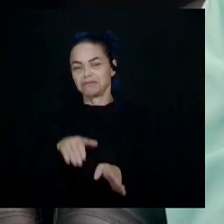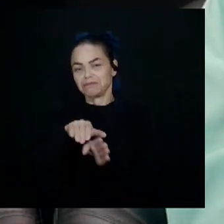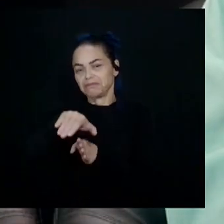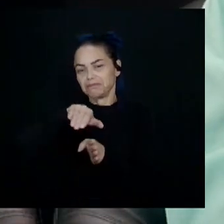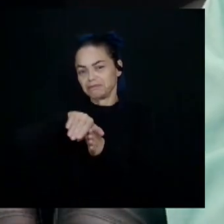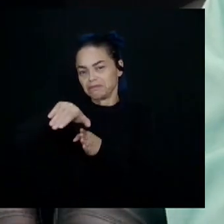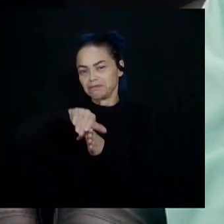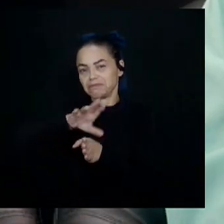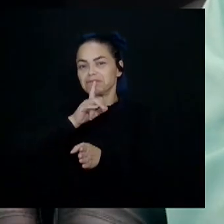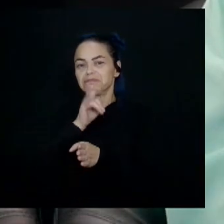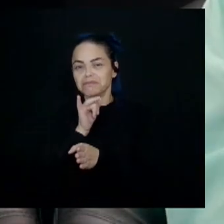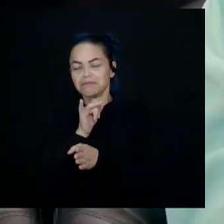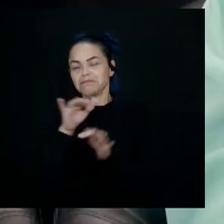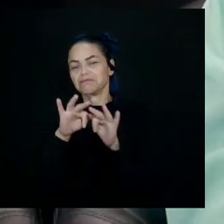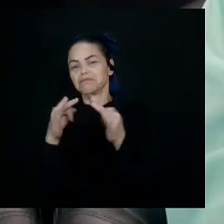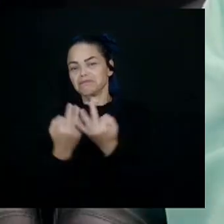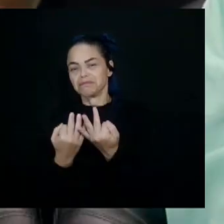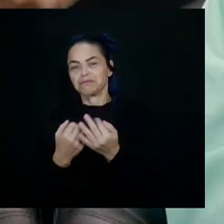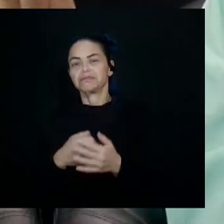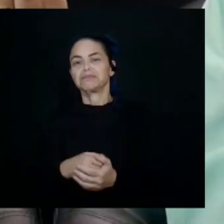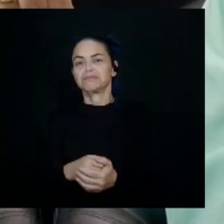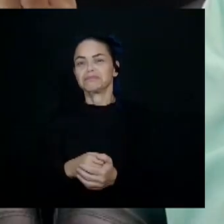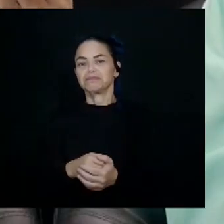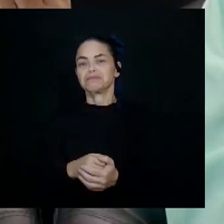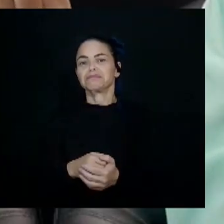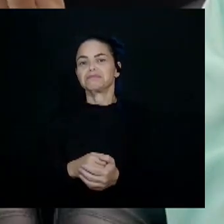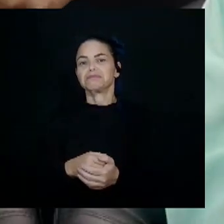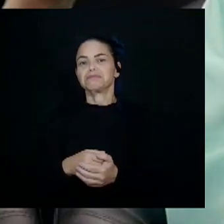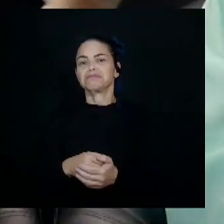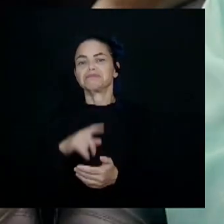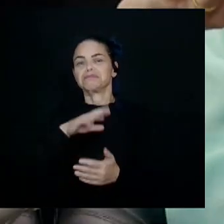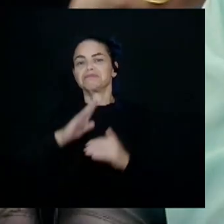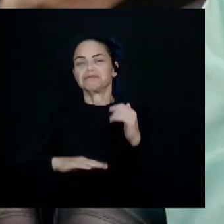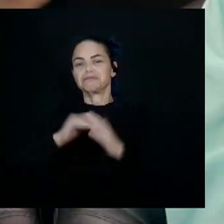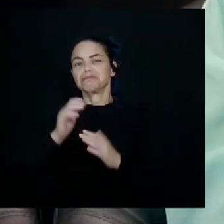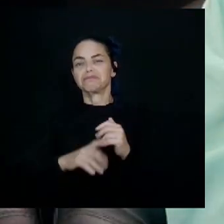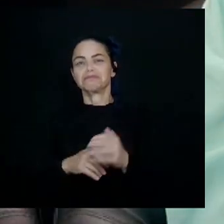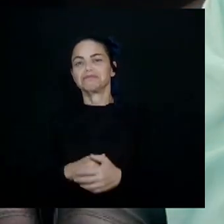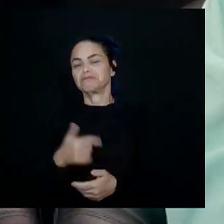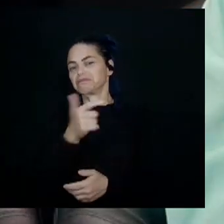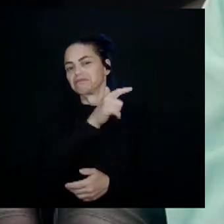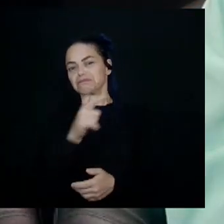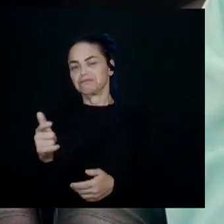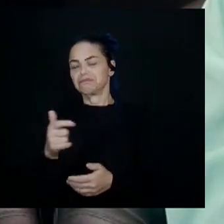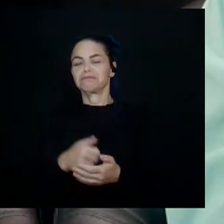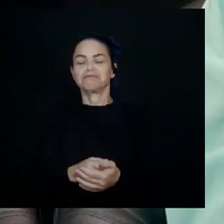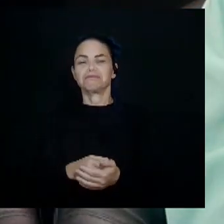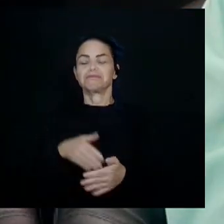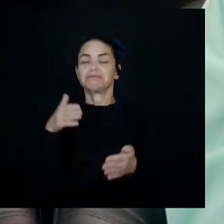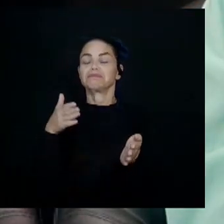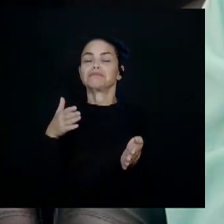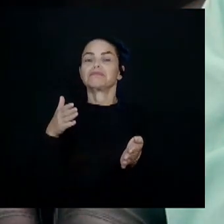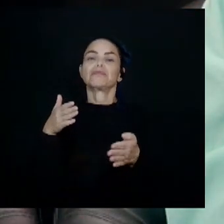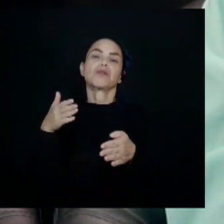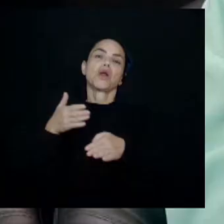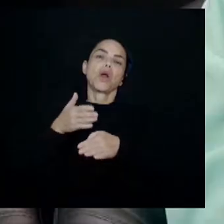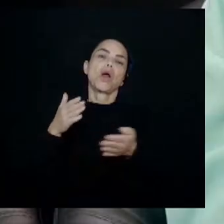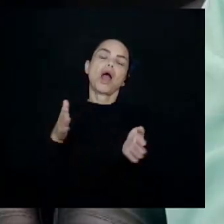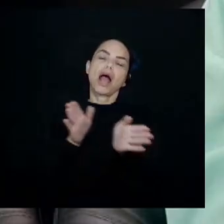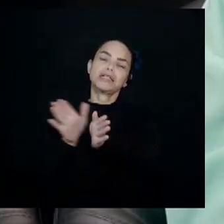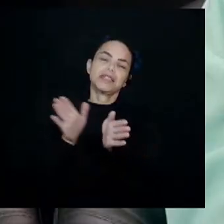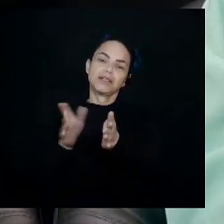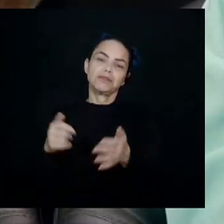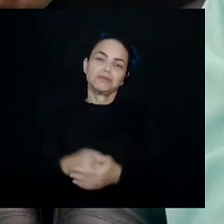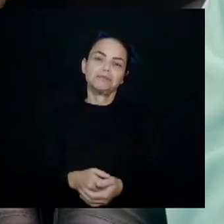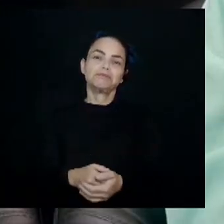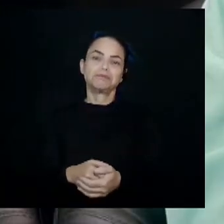aos pais, às famílias, às vezes até outros profissionais que não têm essa mesma... esse